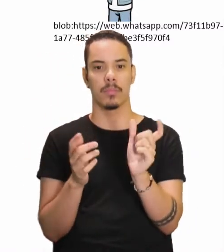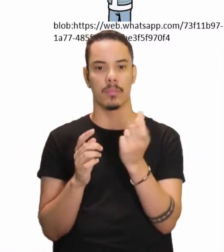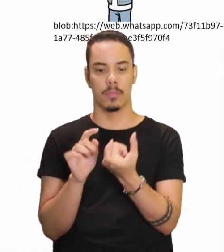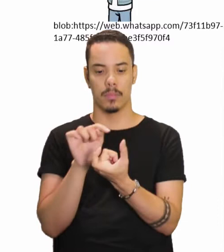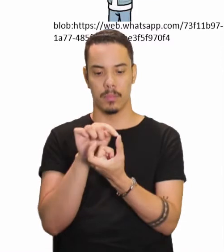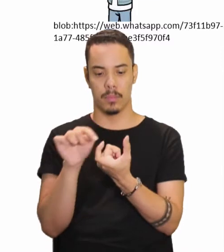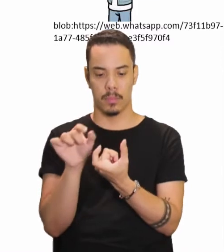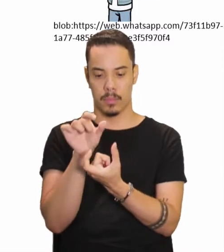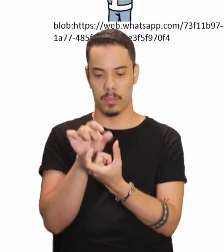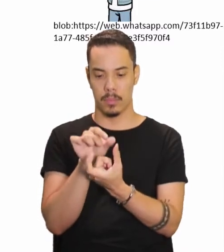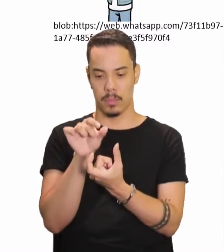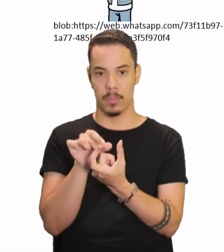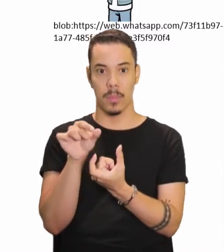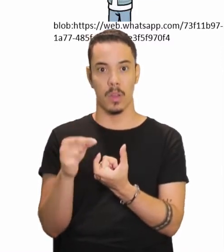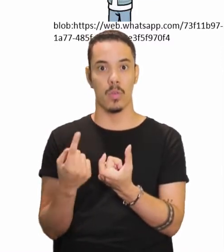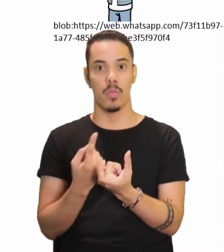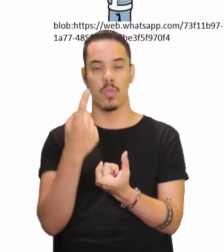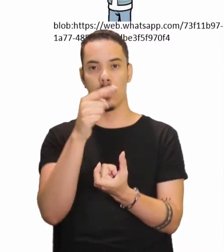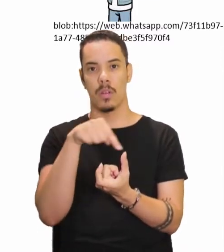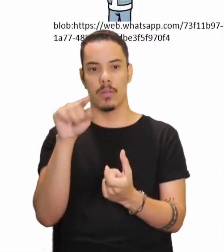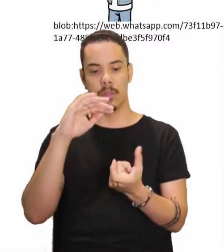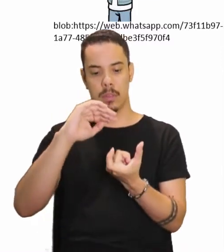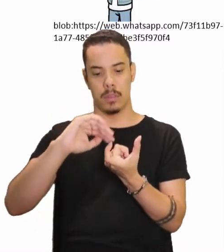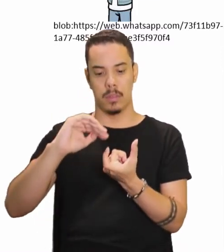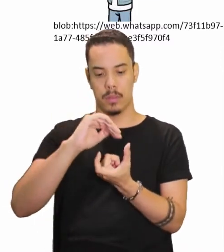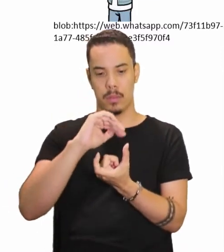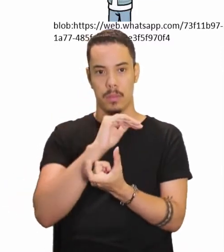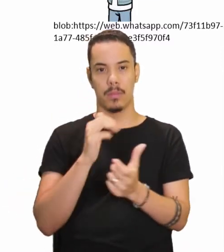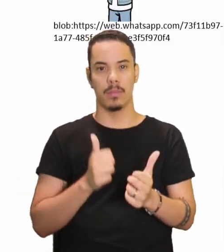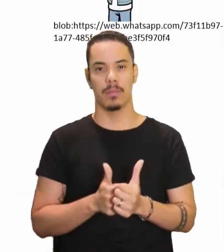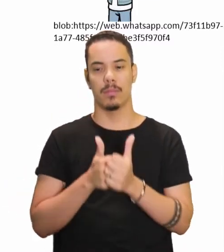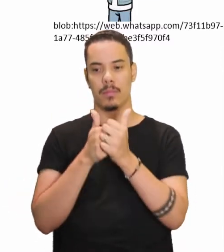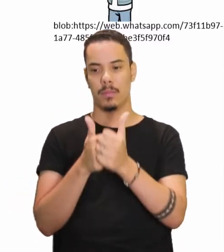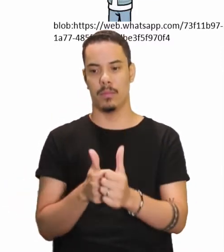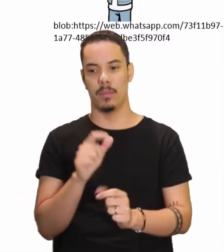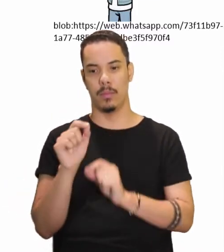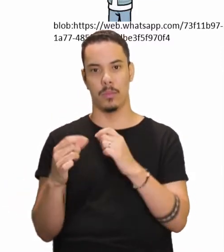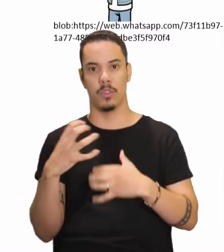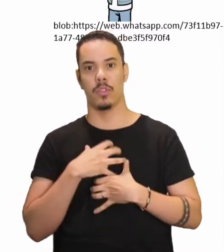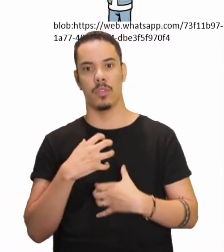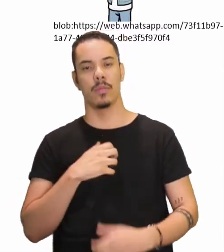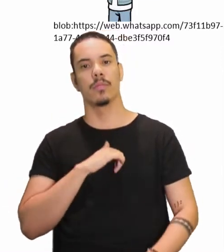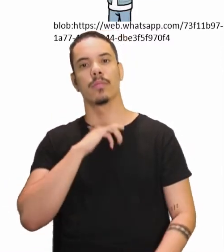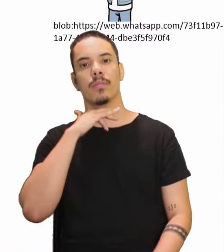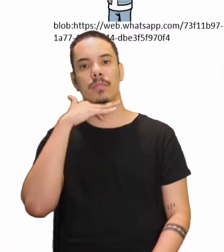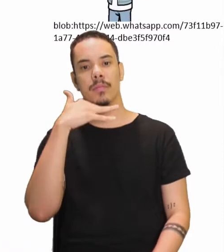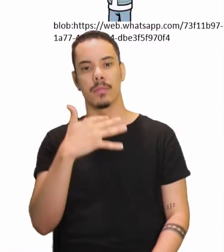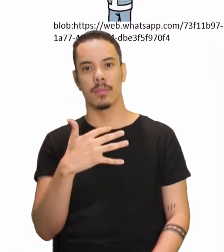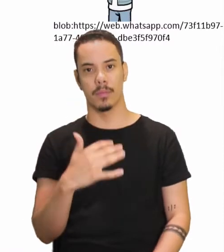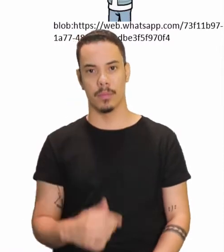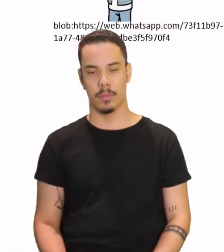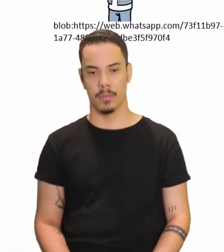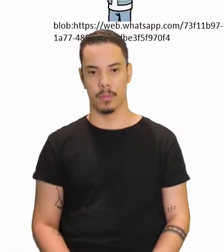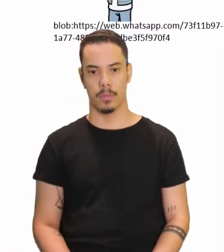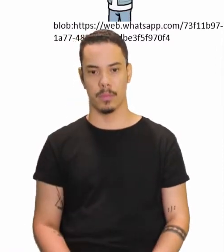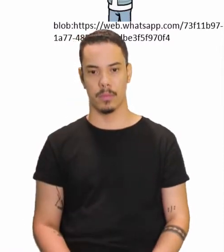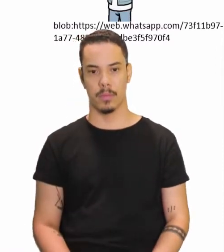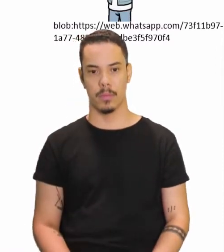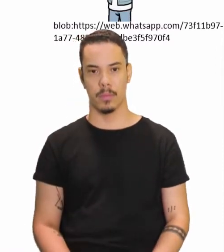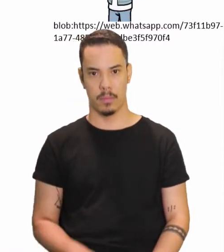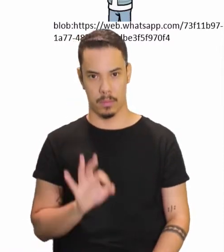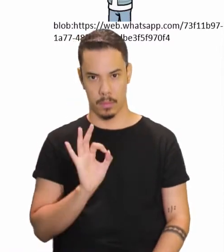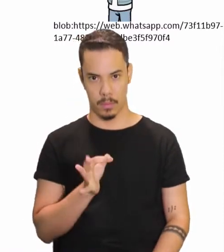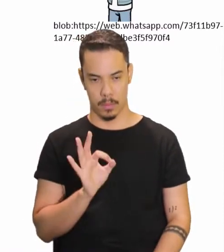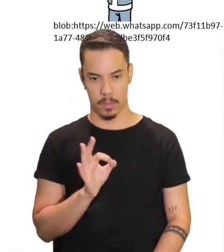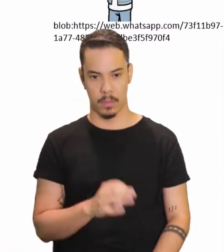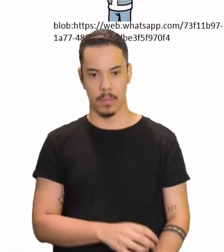palavra que você aí a separa conforme a pronúncia, tá certo? Muito bem, vamos dizer assim,